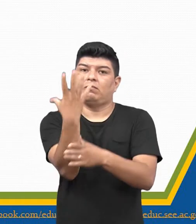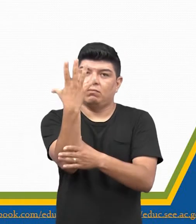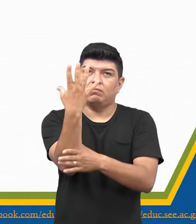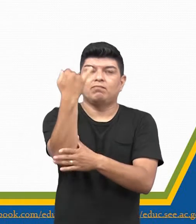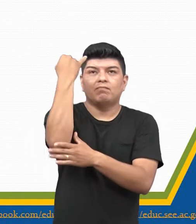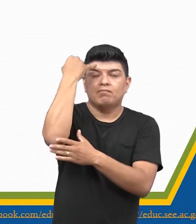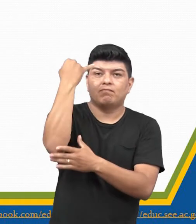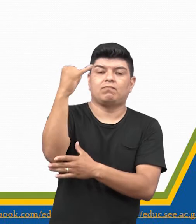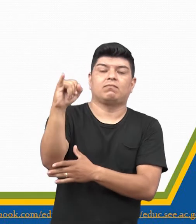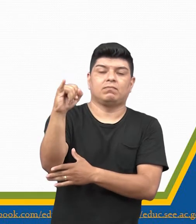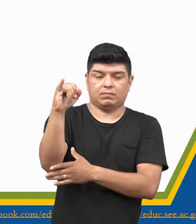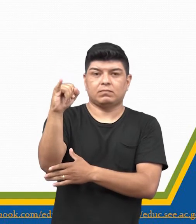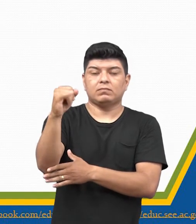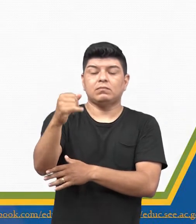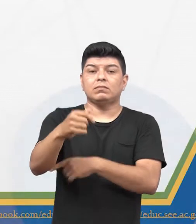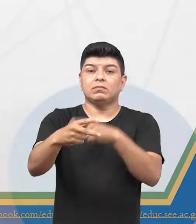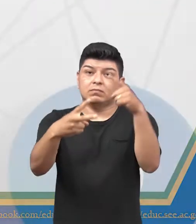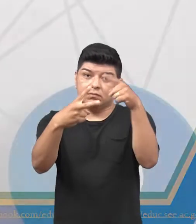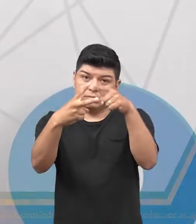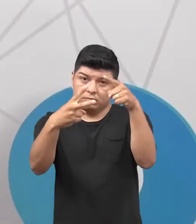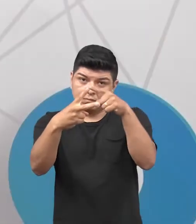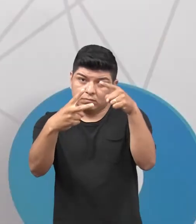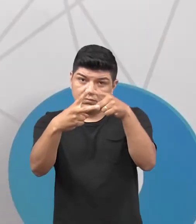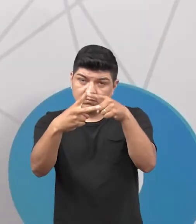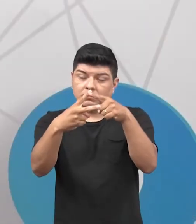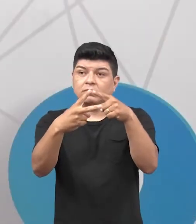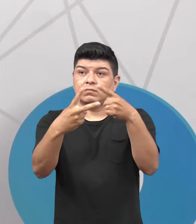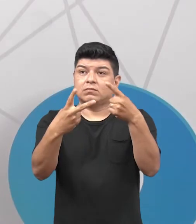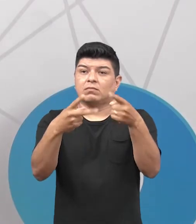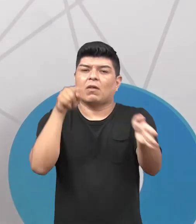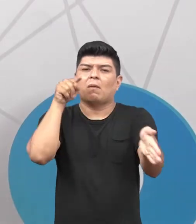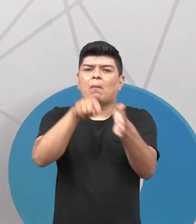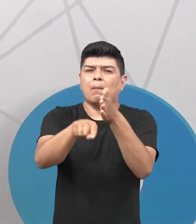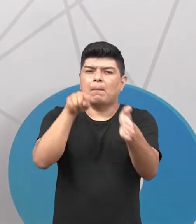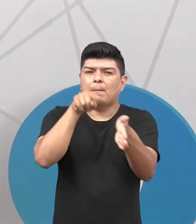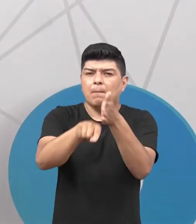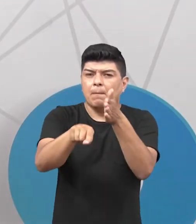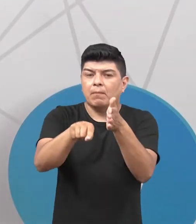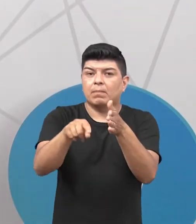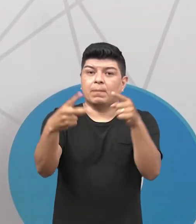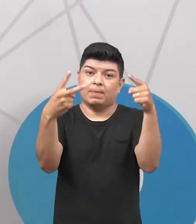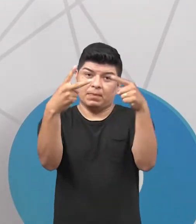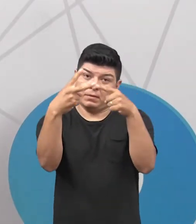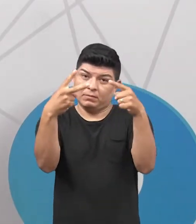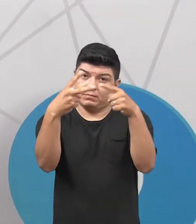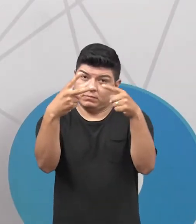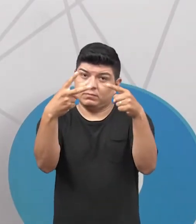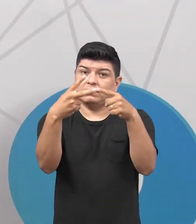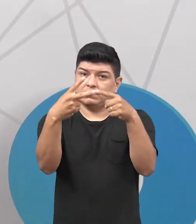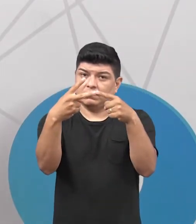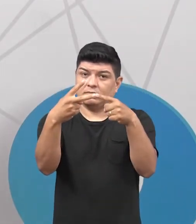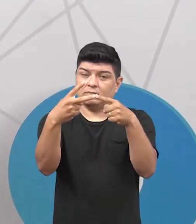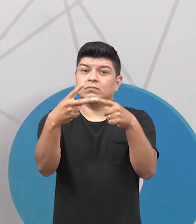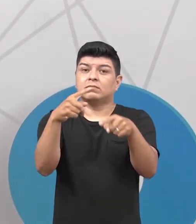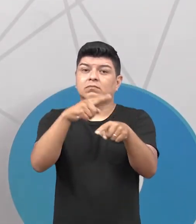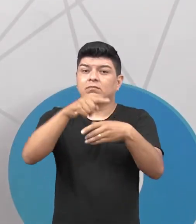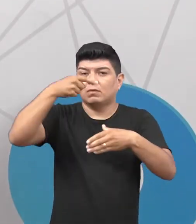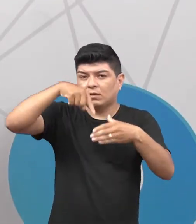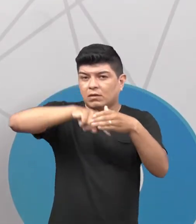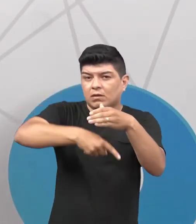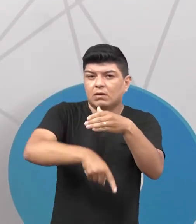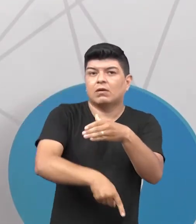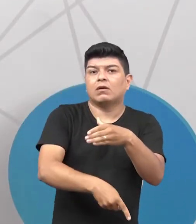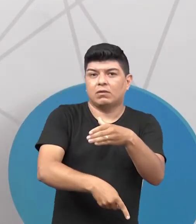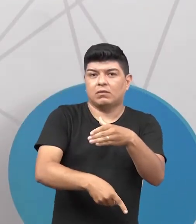luz as ideias. Então, o primeiro momento é o momento do questionamento. O segundo momento é o momento do